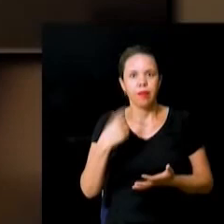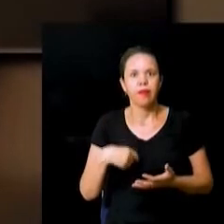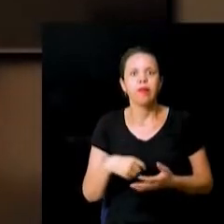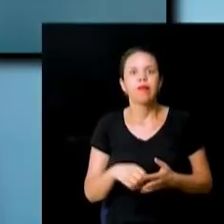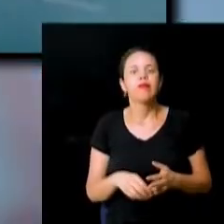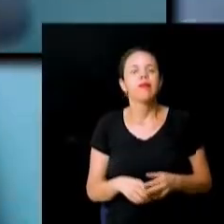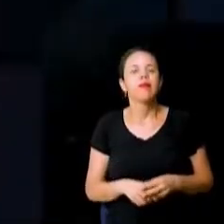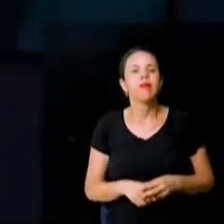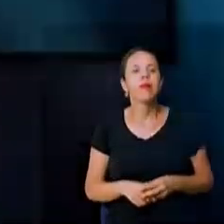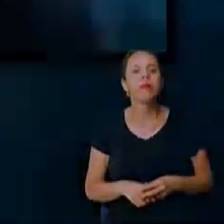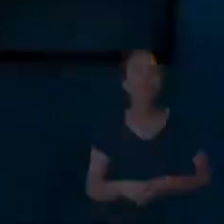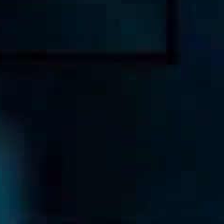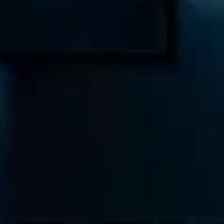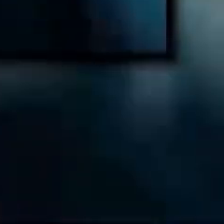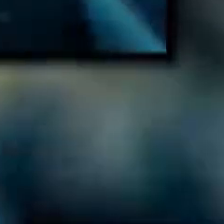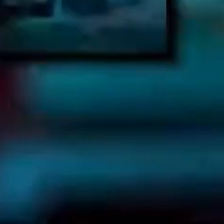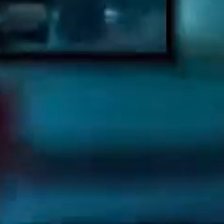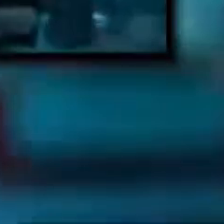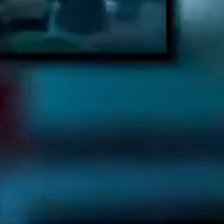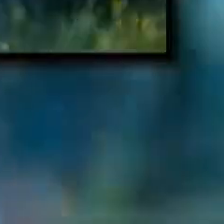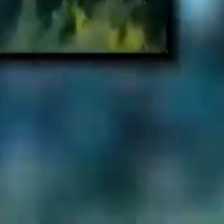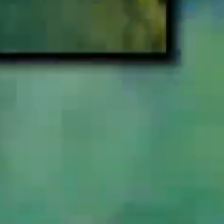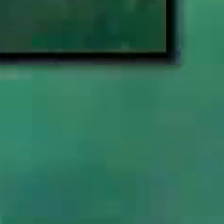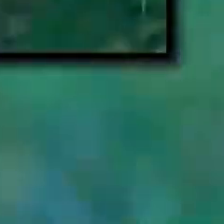Eu quero ser.